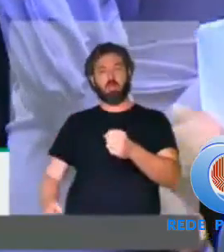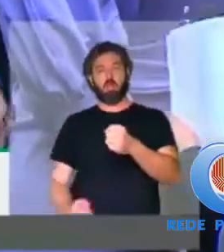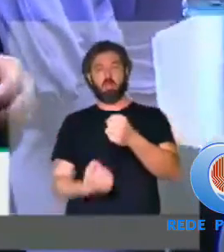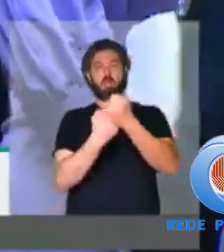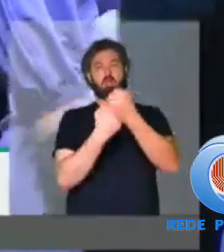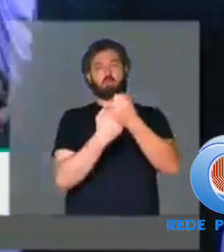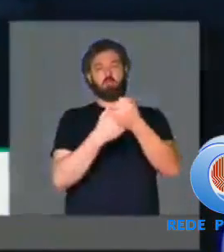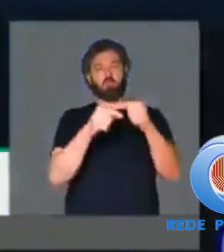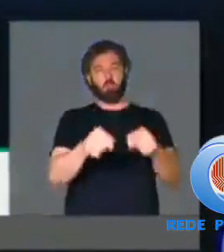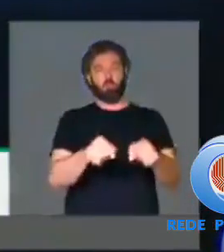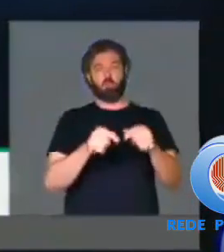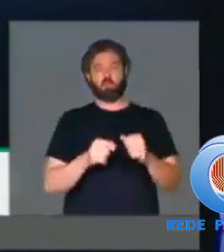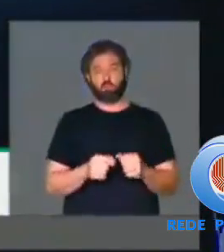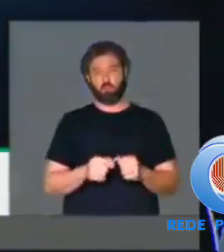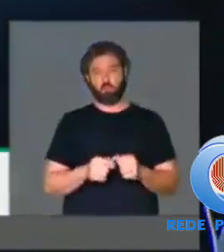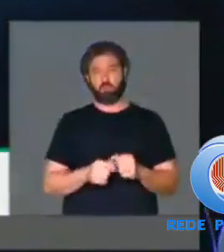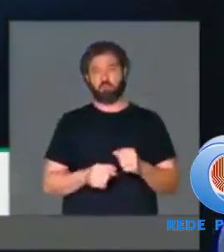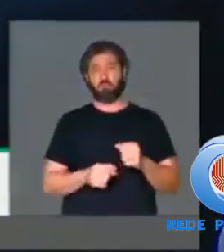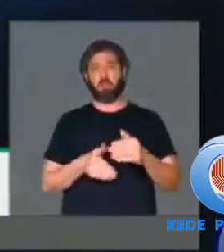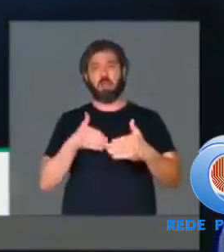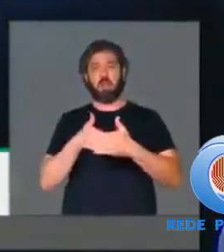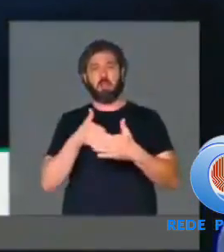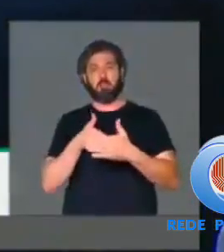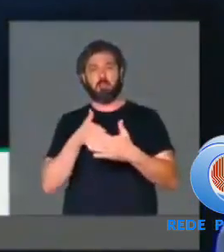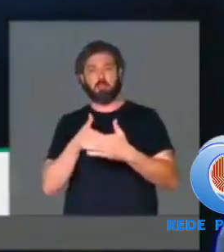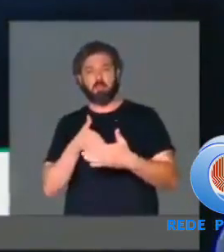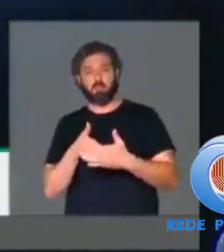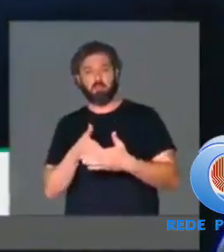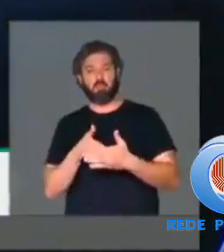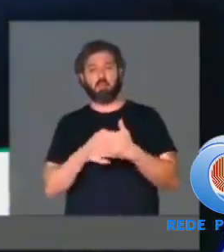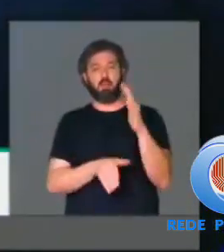contribuir com essa linha. Limitar,